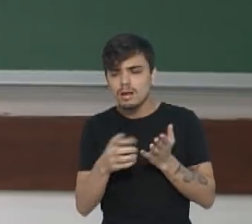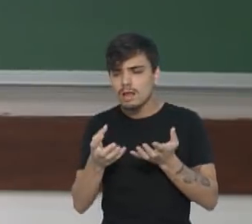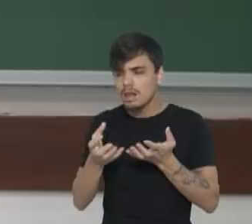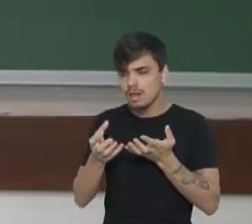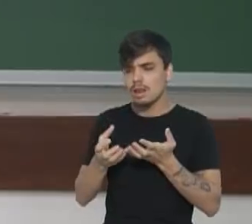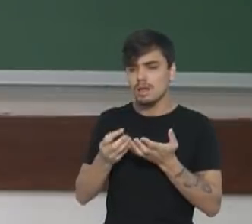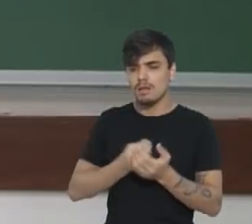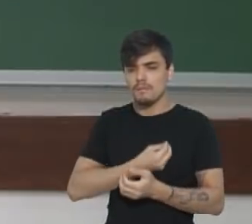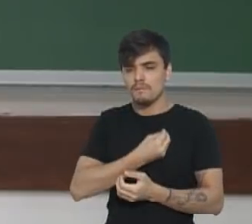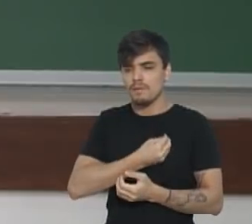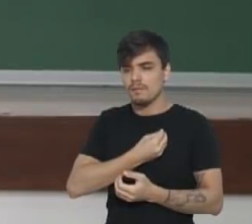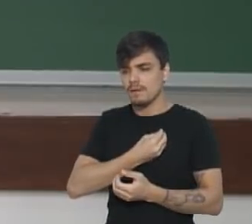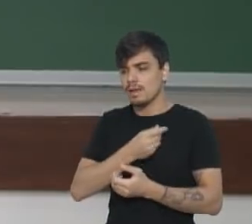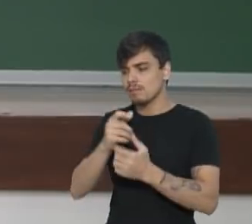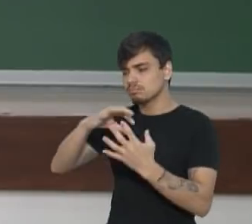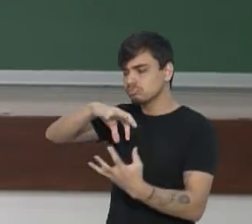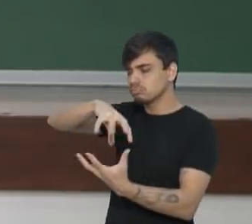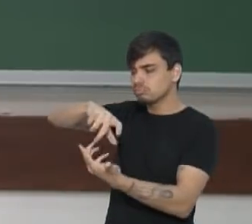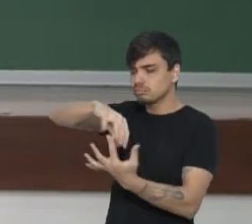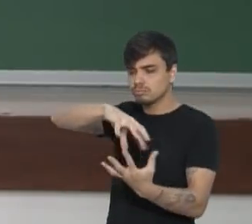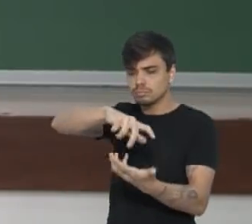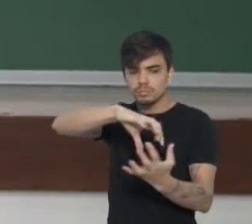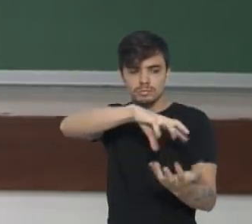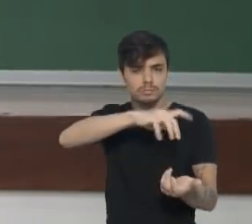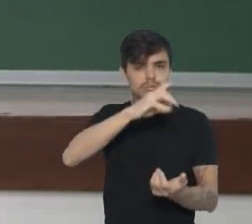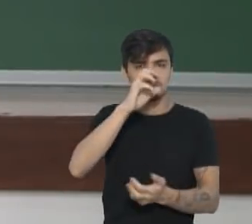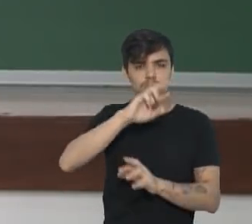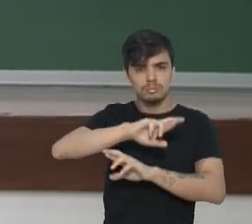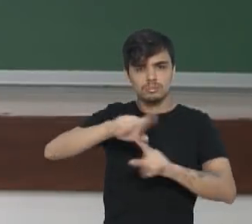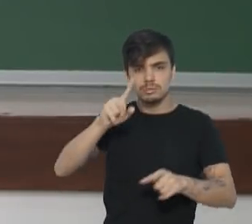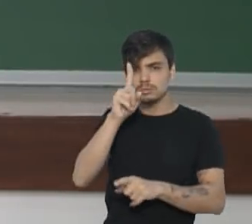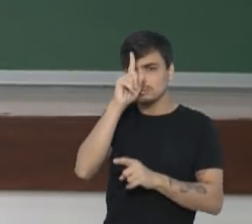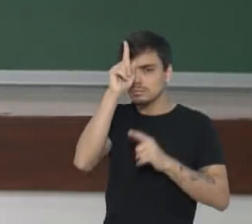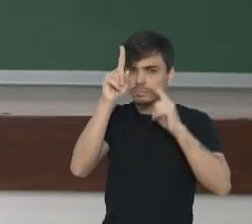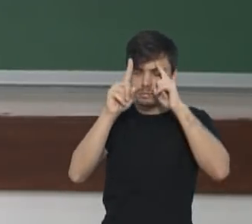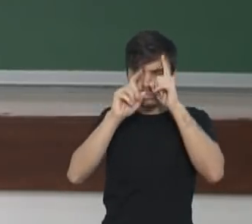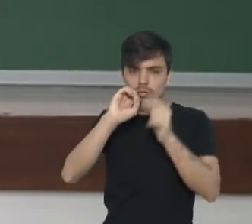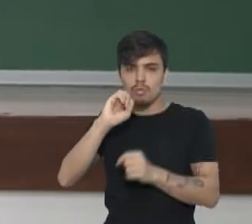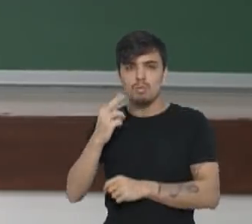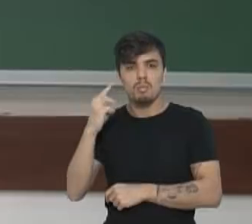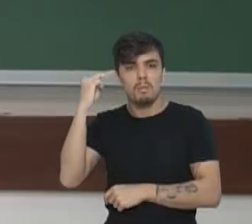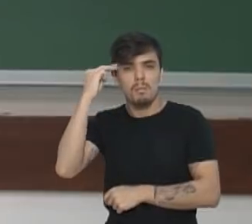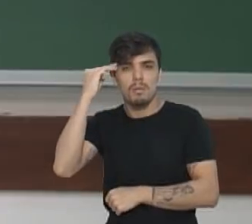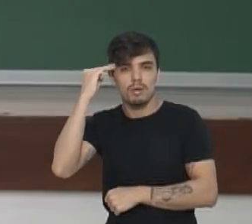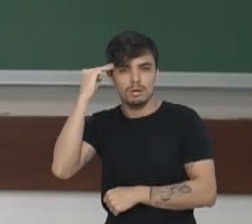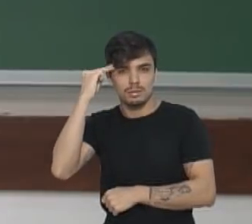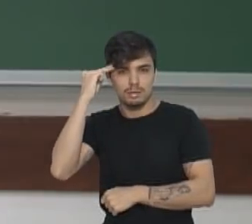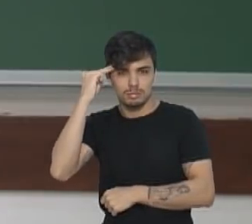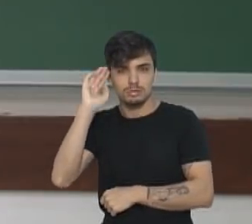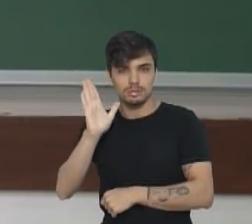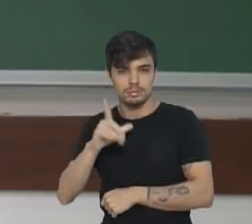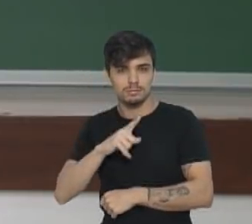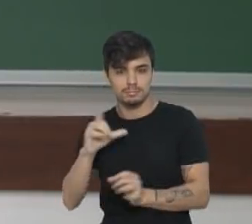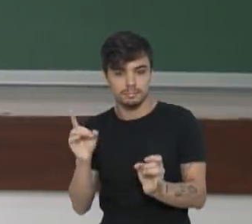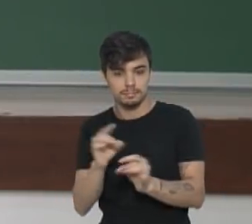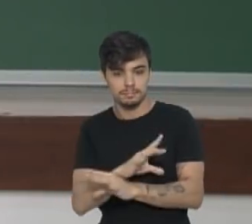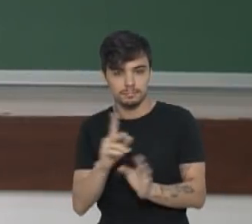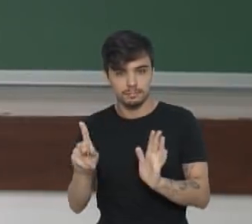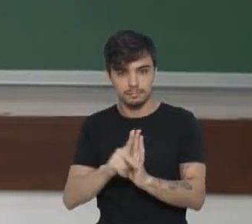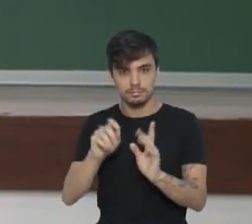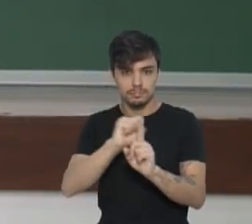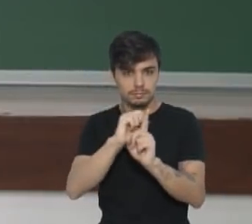viver mundos ideais, mundo das ideias, não querendo ver uma moral já dada, né, pela sociedade,